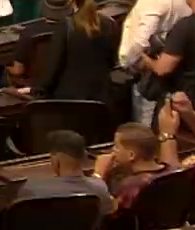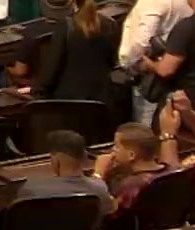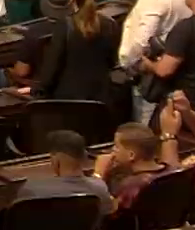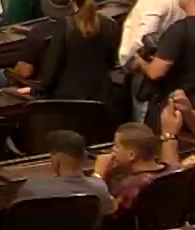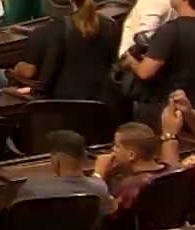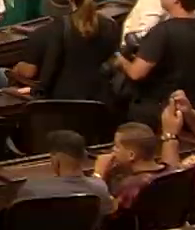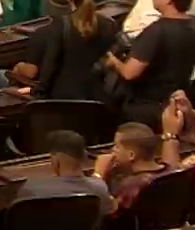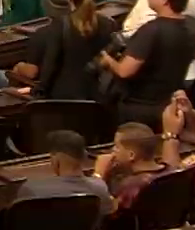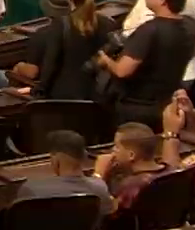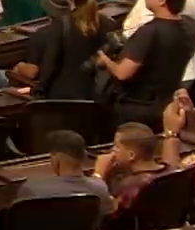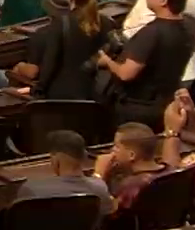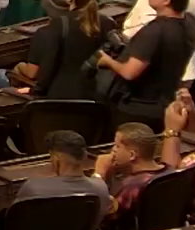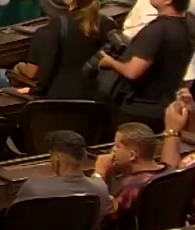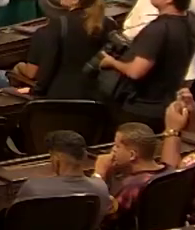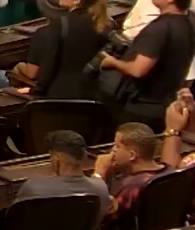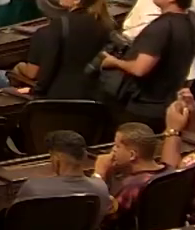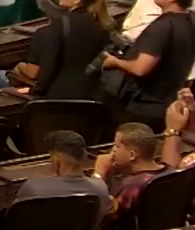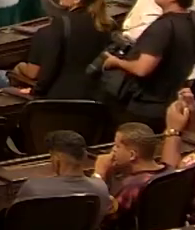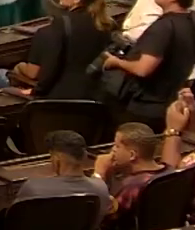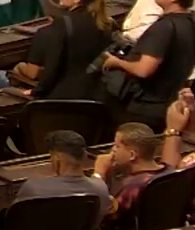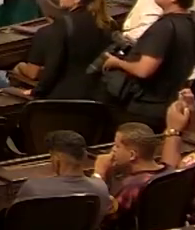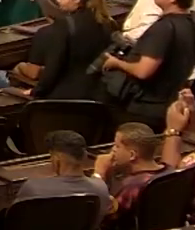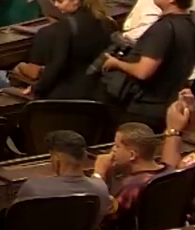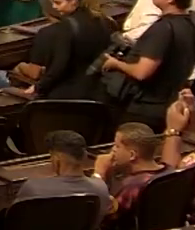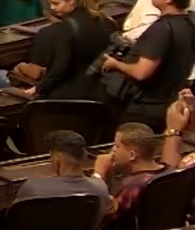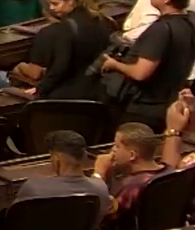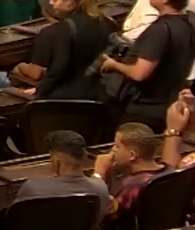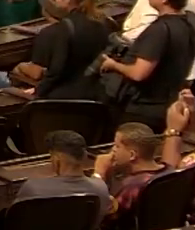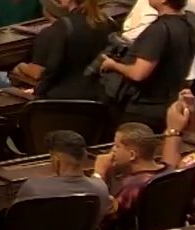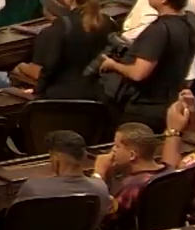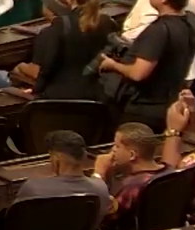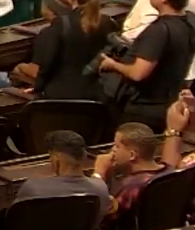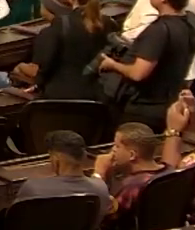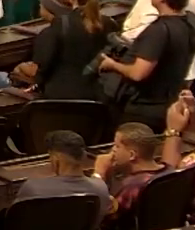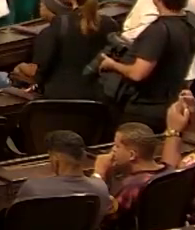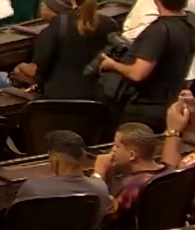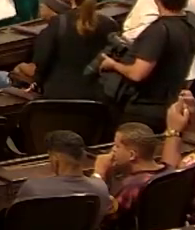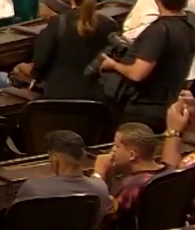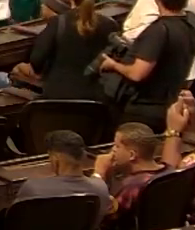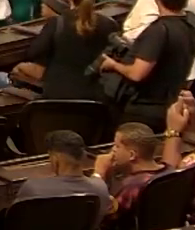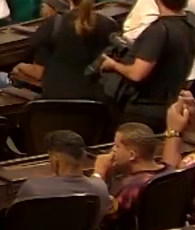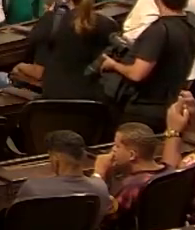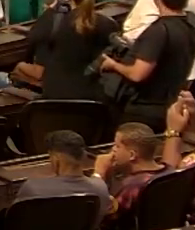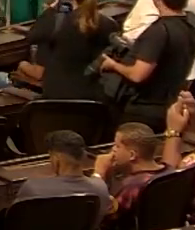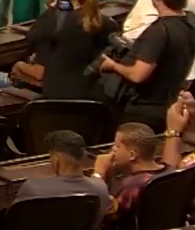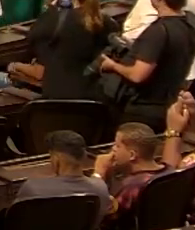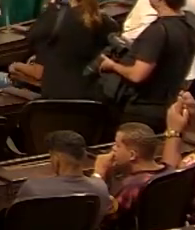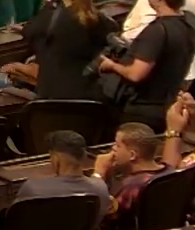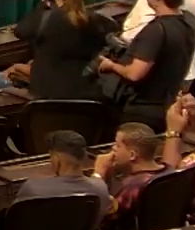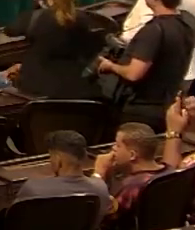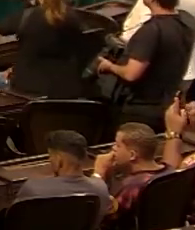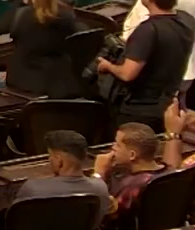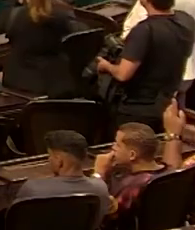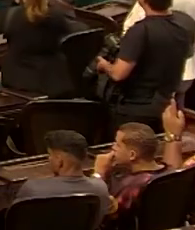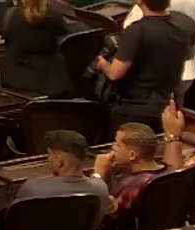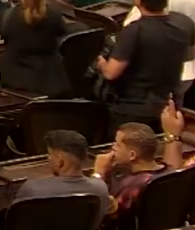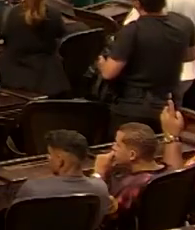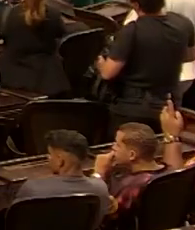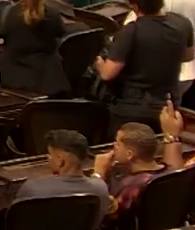Eu vou ver meu dia de Oba. É força, ventania de Ansã. Rompeu